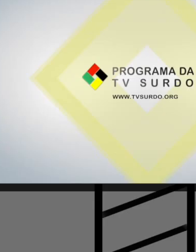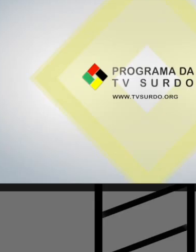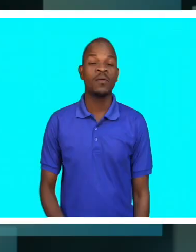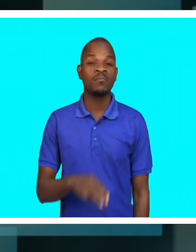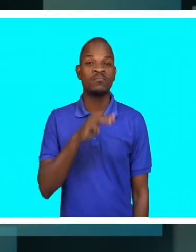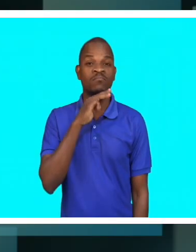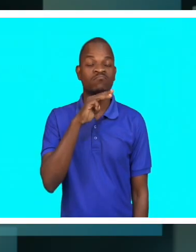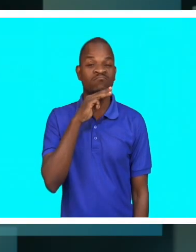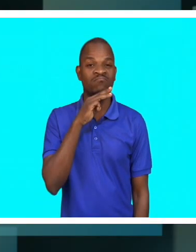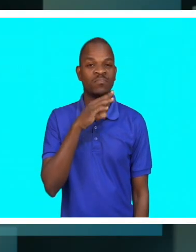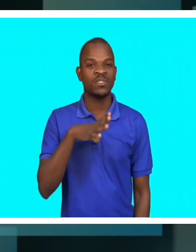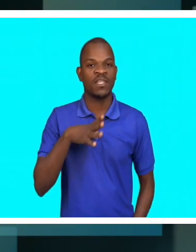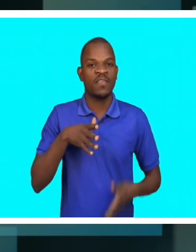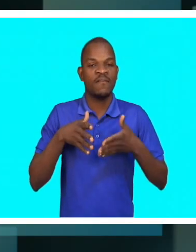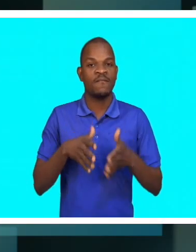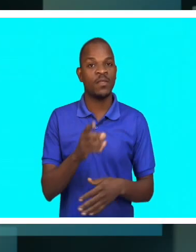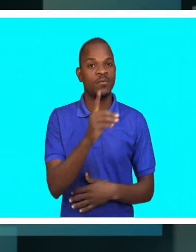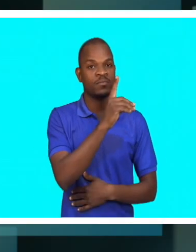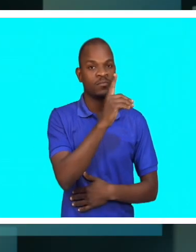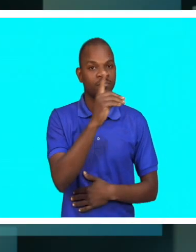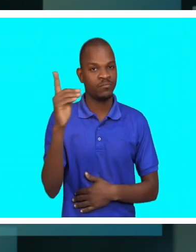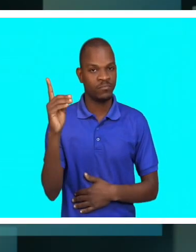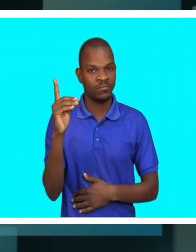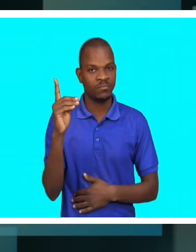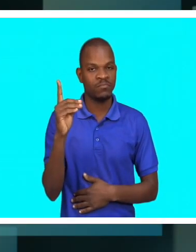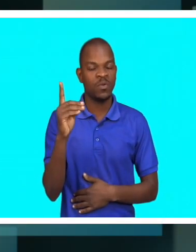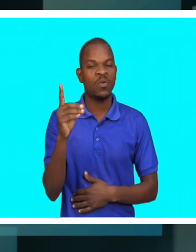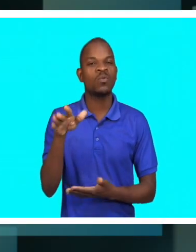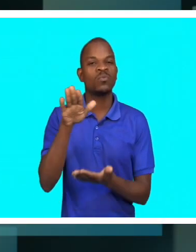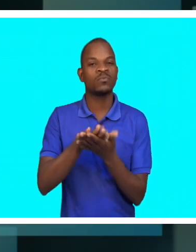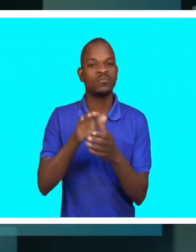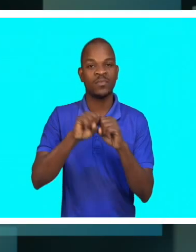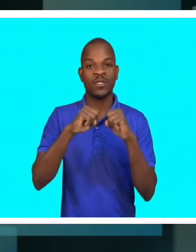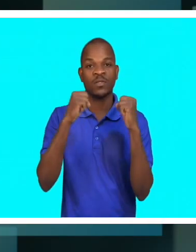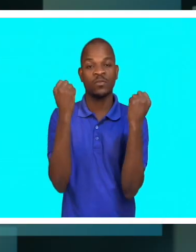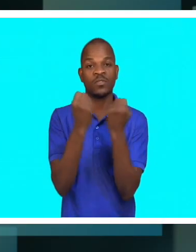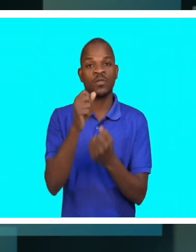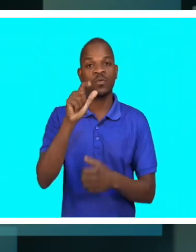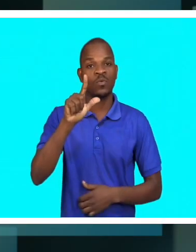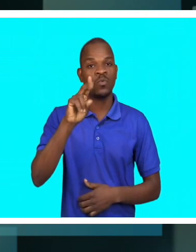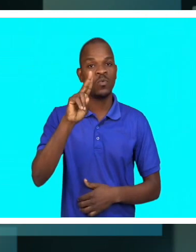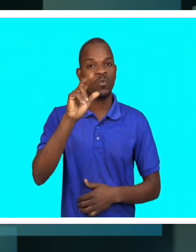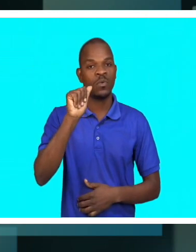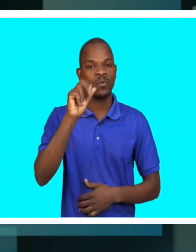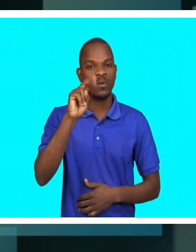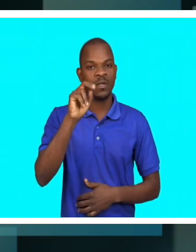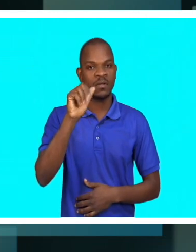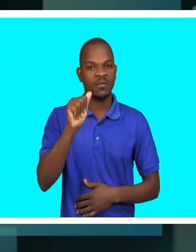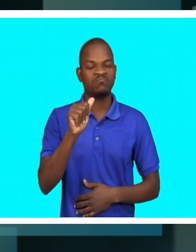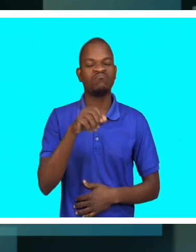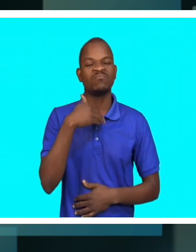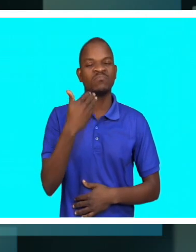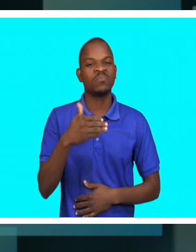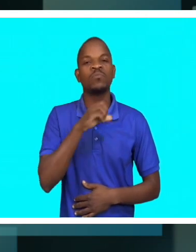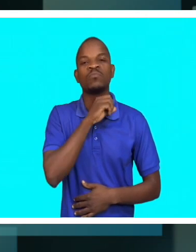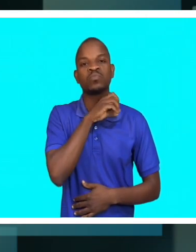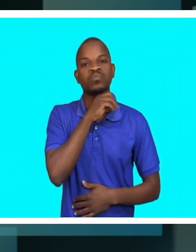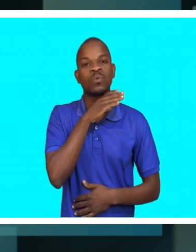Mães de crianças com necessidades especiais da cooperativa Luana Simeia Sorisos